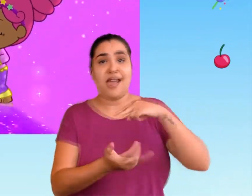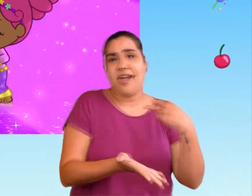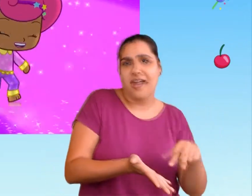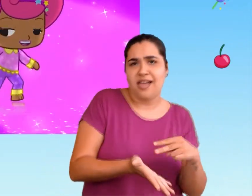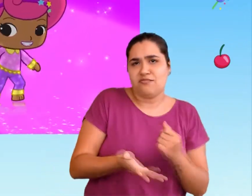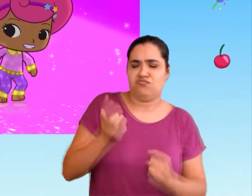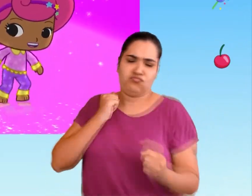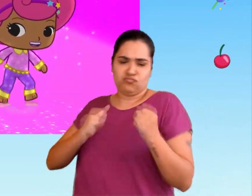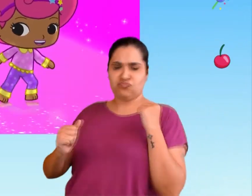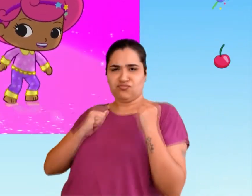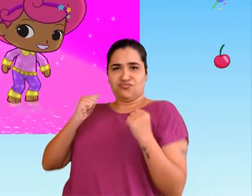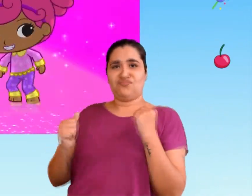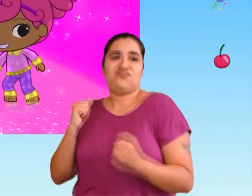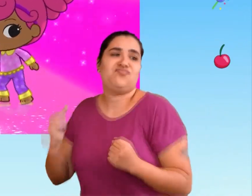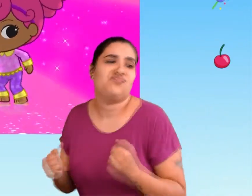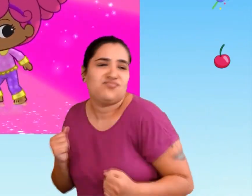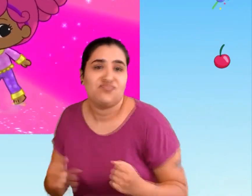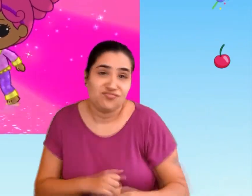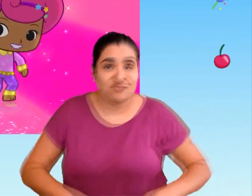Chocolelê é uma dança